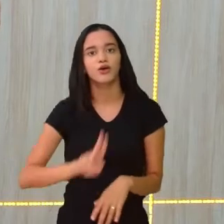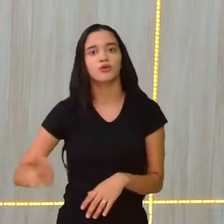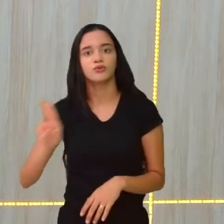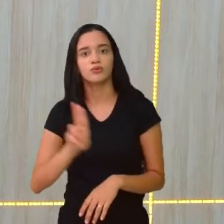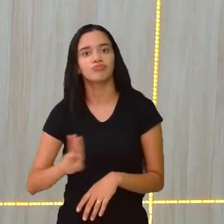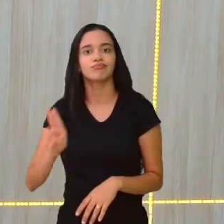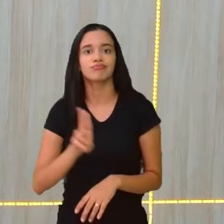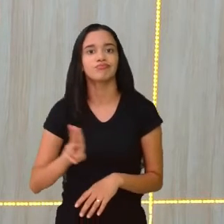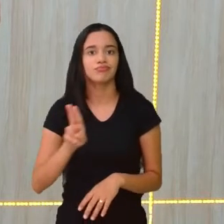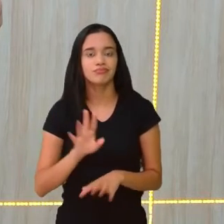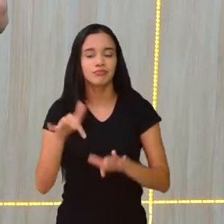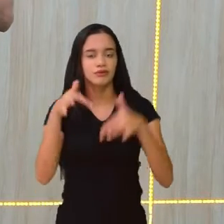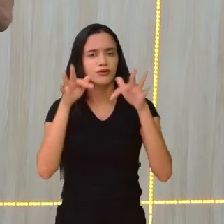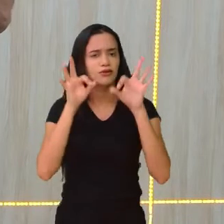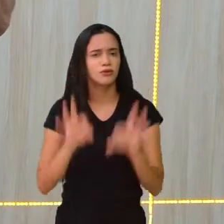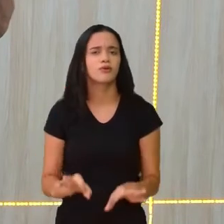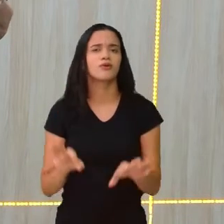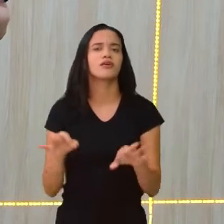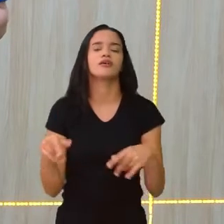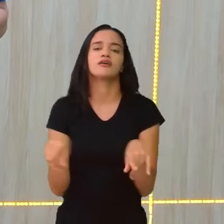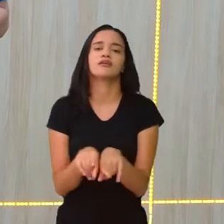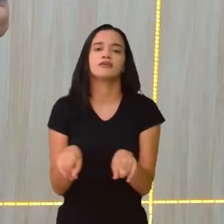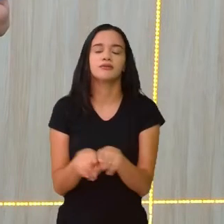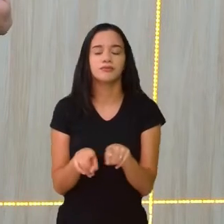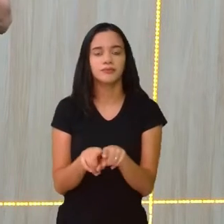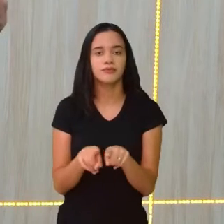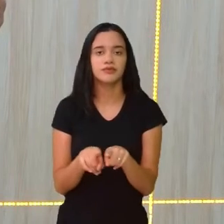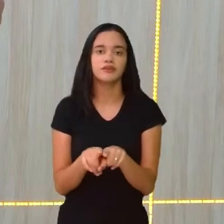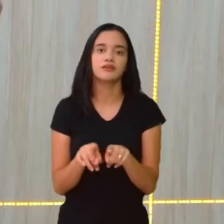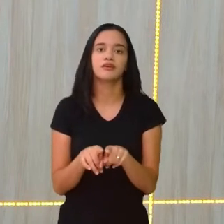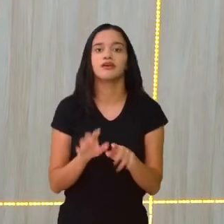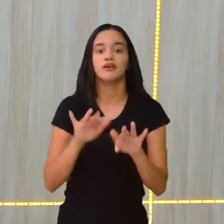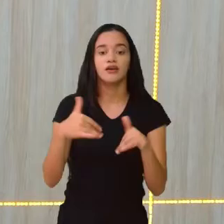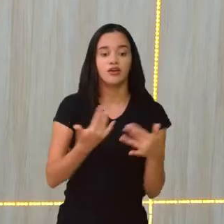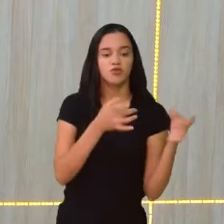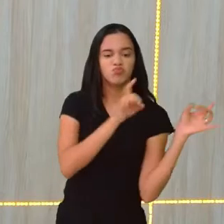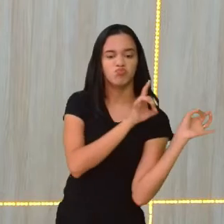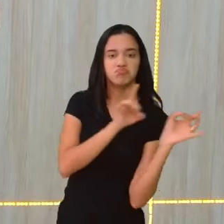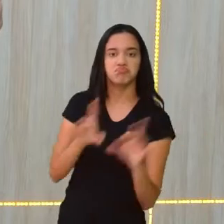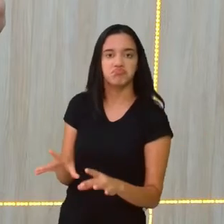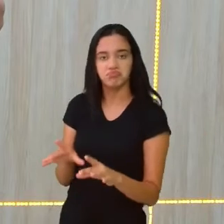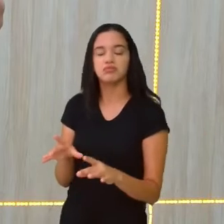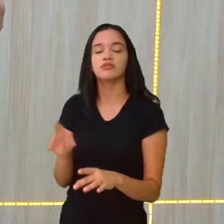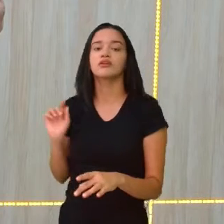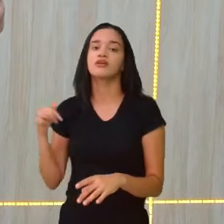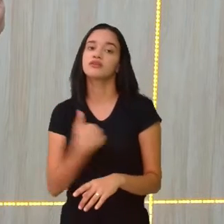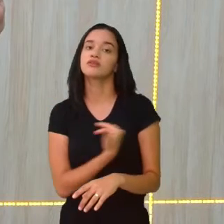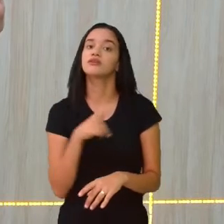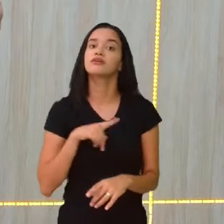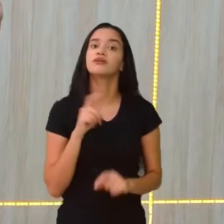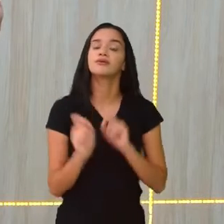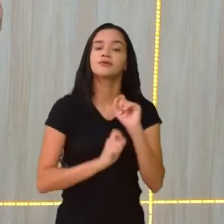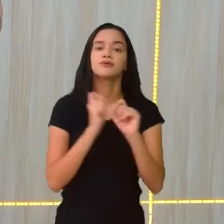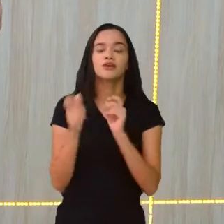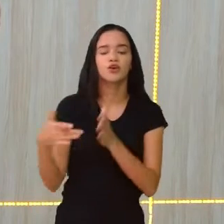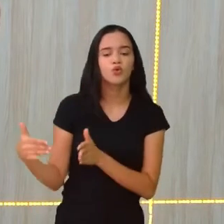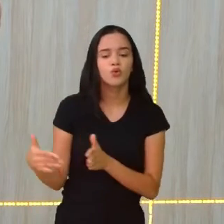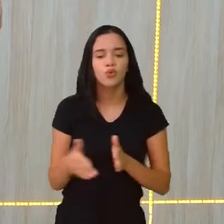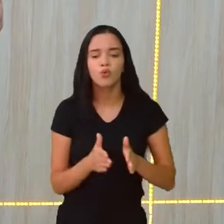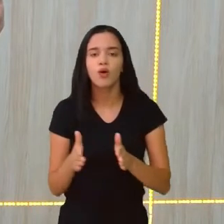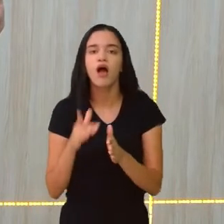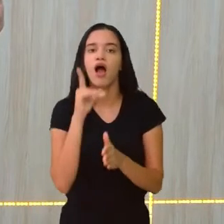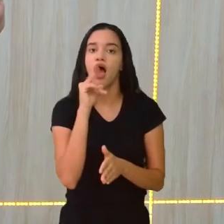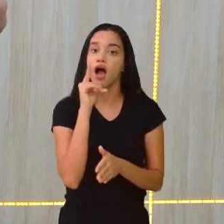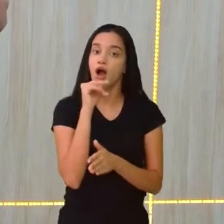utilizado de forma correta, sem esgotos a céu aberto, desaguando no rio, né? Nós teríamos um rio com uma